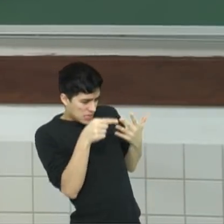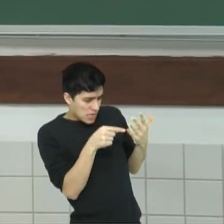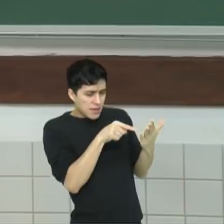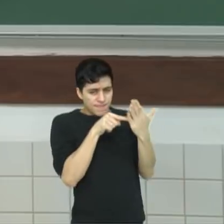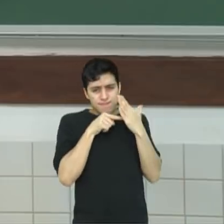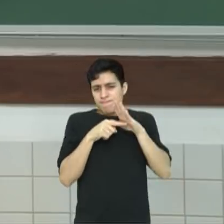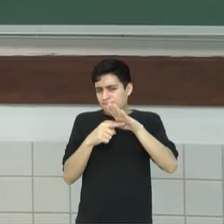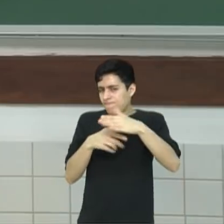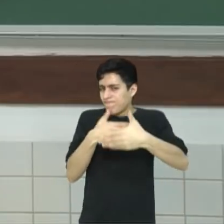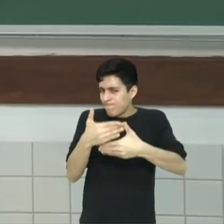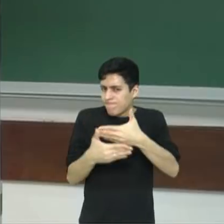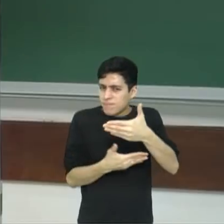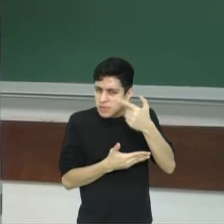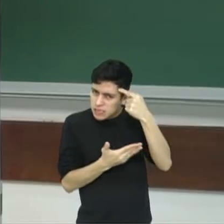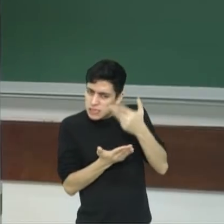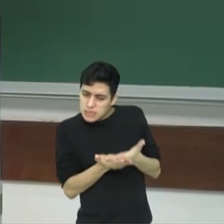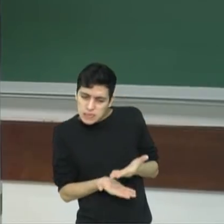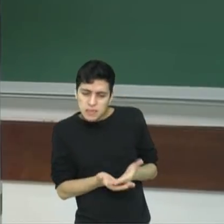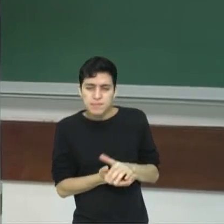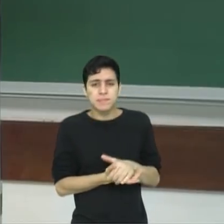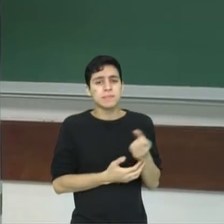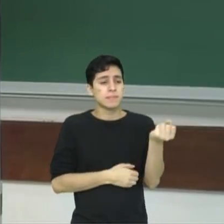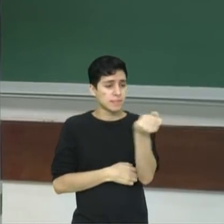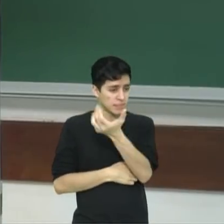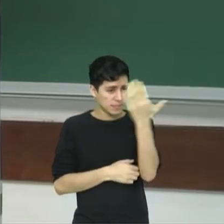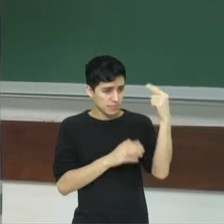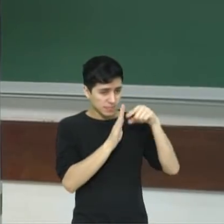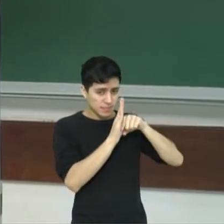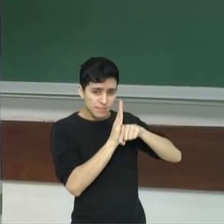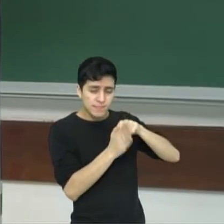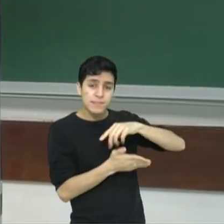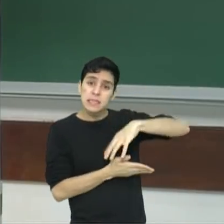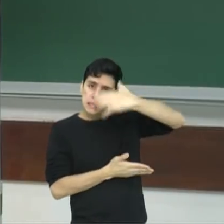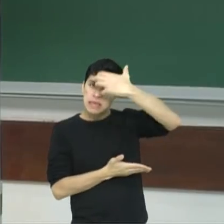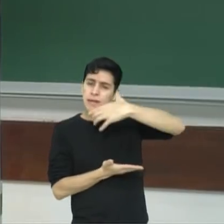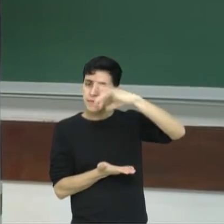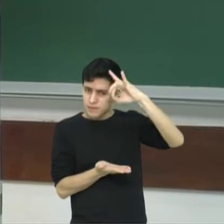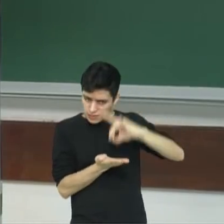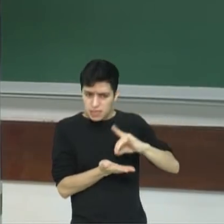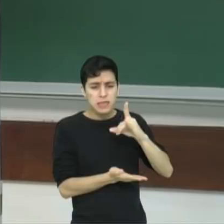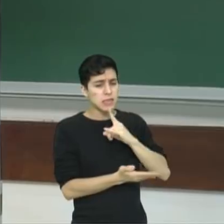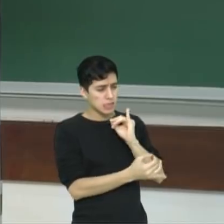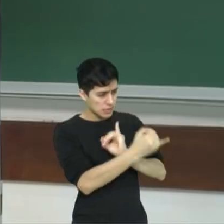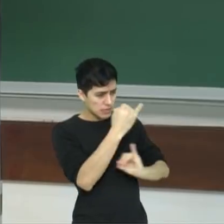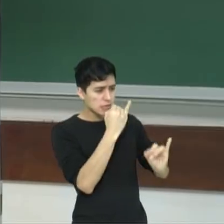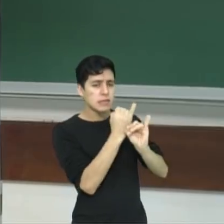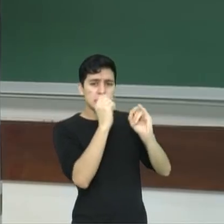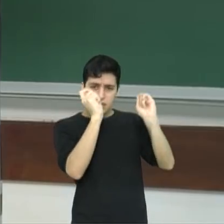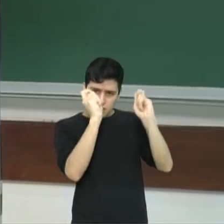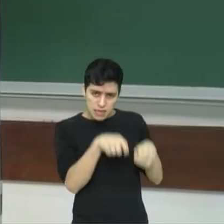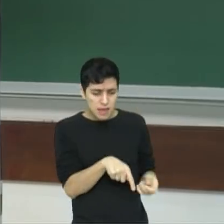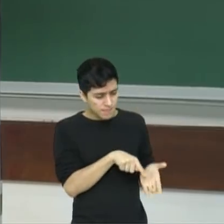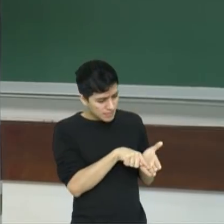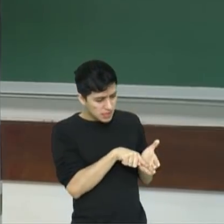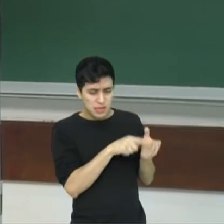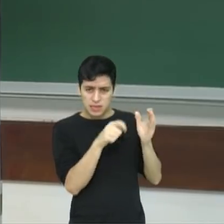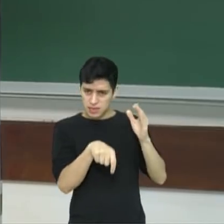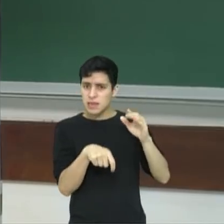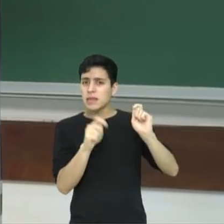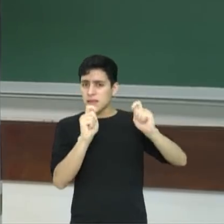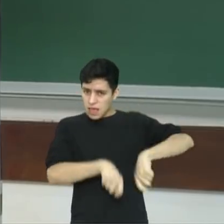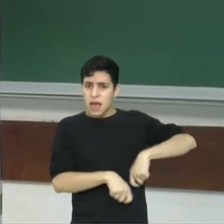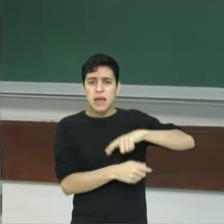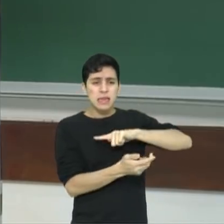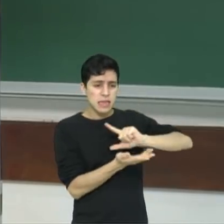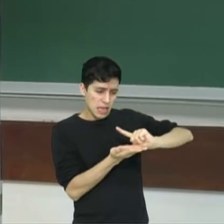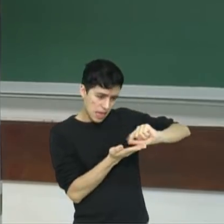a isso e alguns estudos sérios de historiadores que estão na internet, bem bacana, que publicaram artigos e tal,